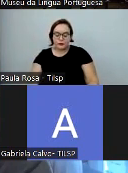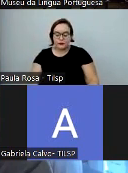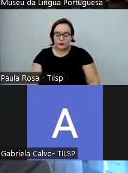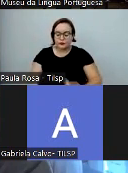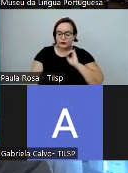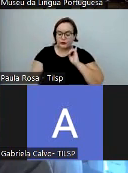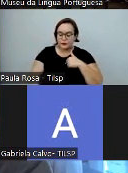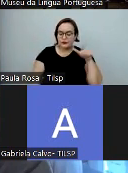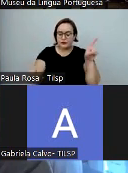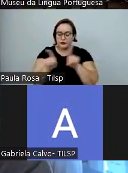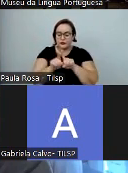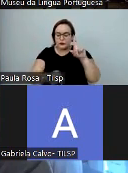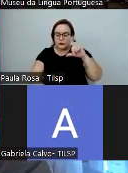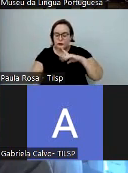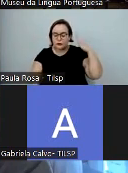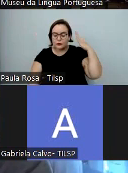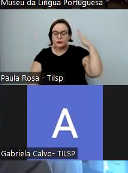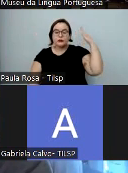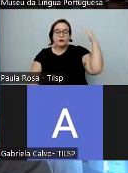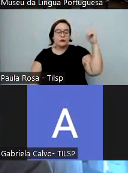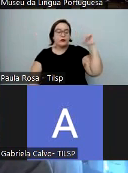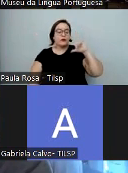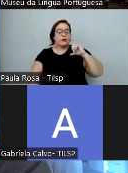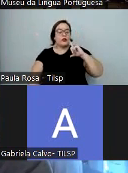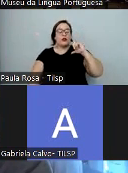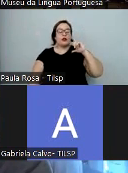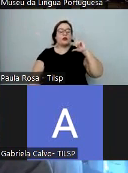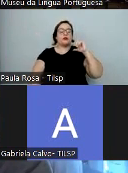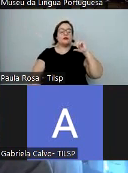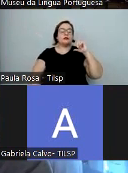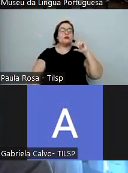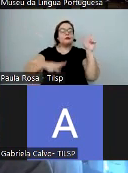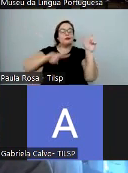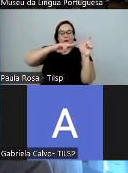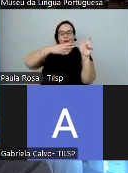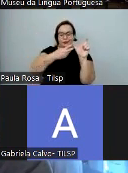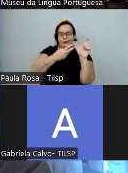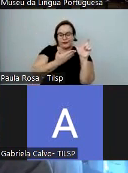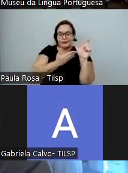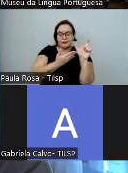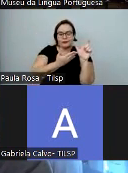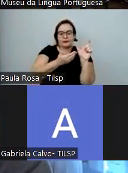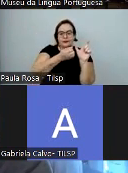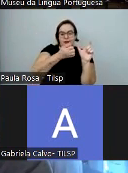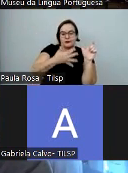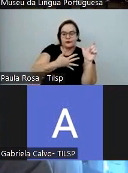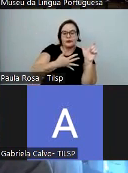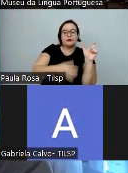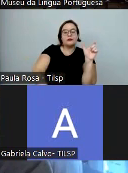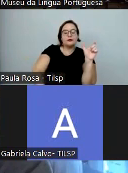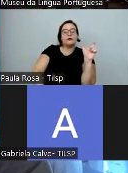alcançar alguns objetivos dessa nova definição da icon já vou voltar a isso as nossas Exposições